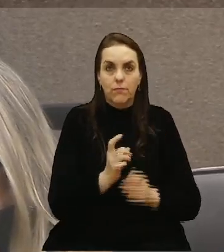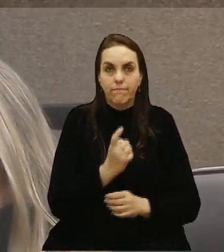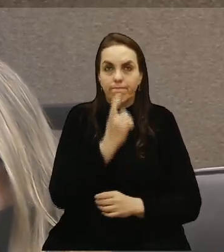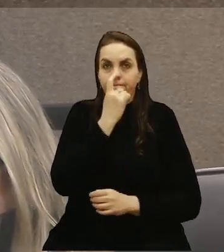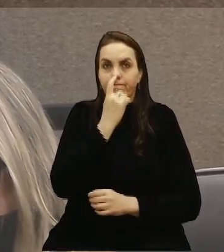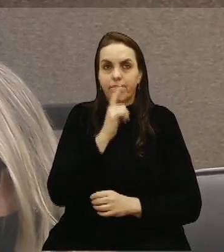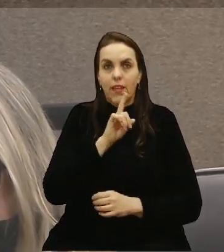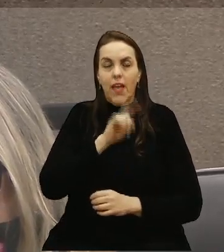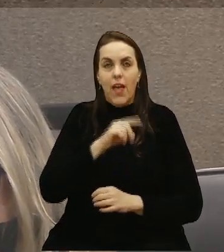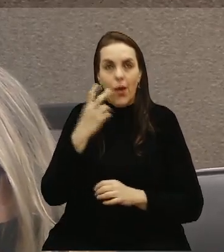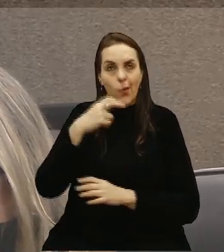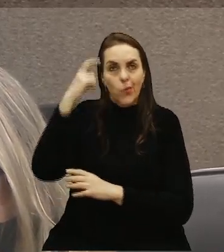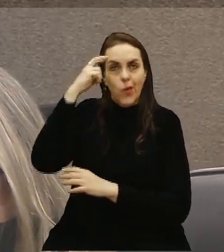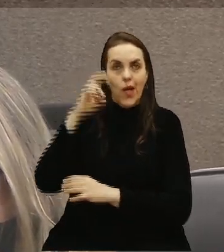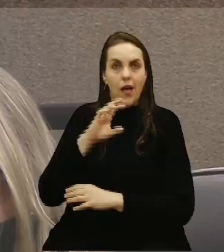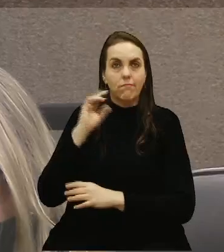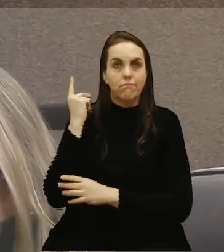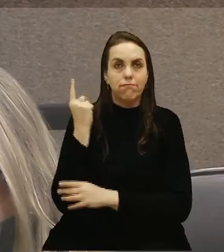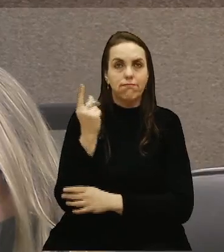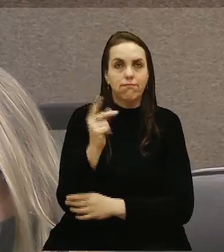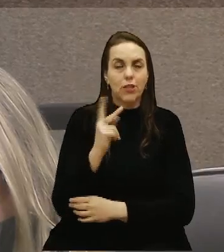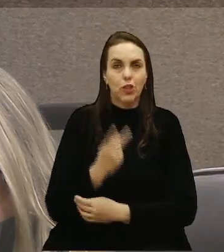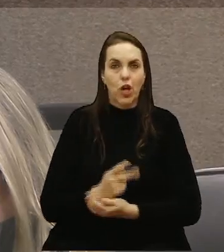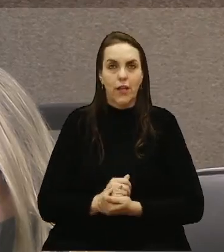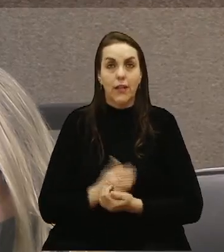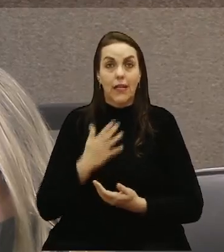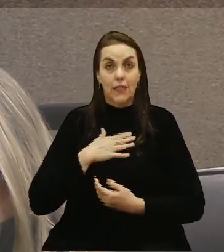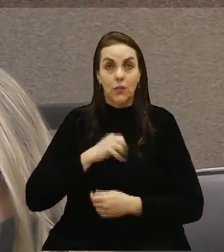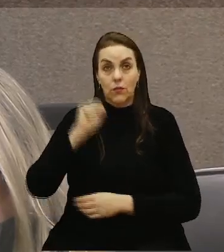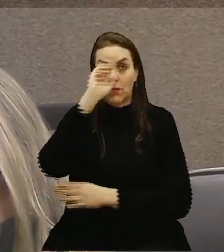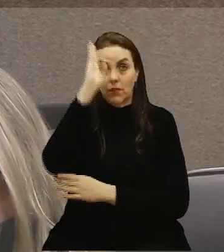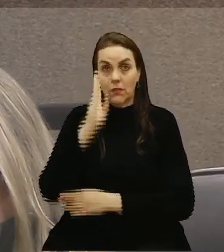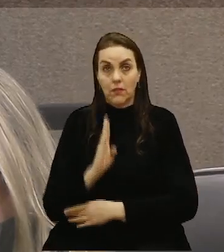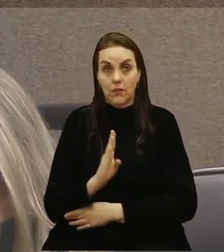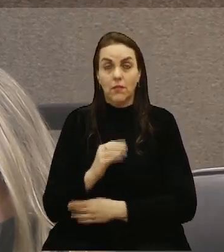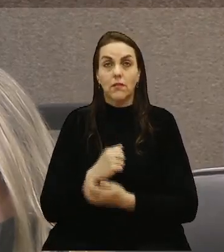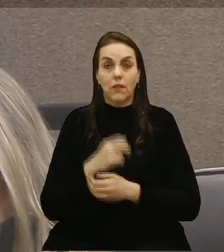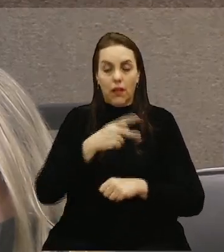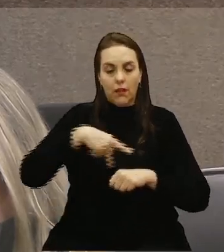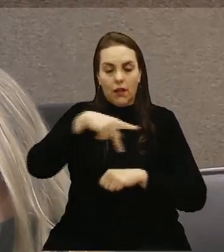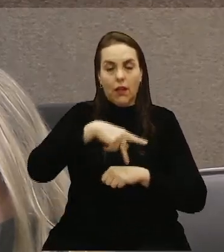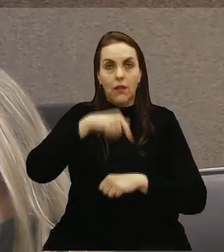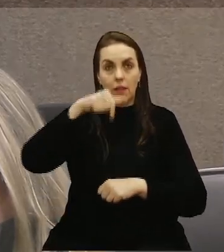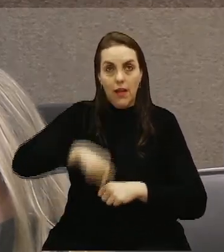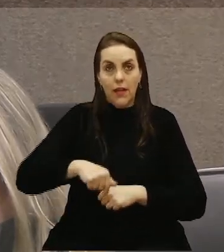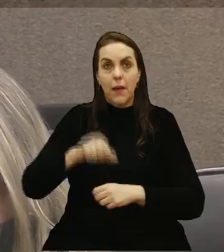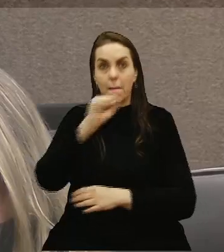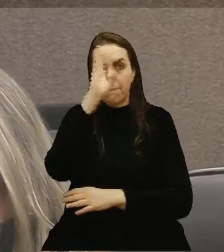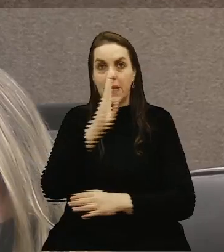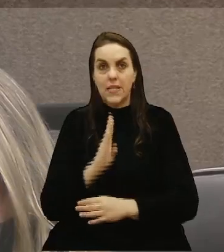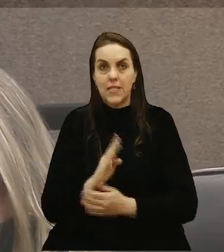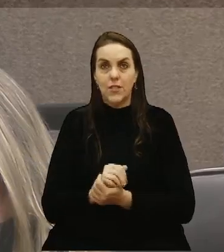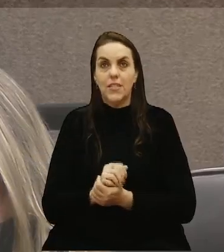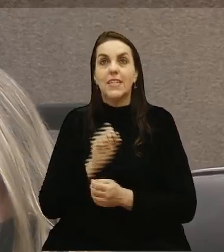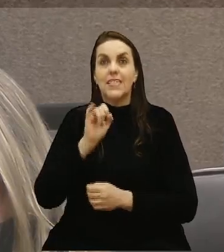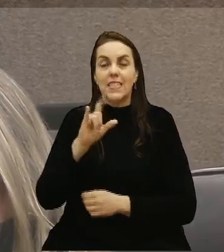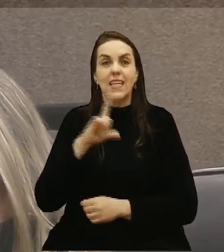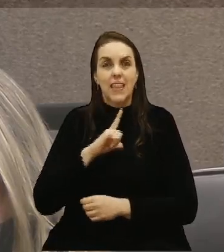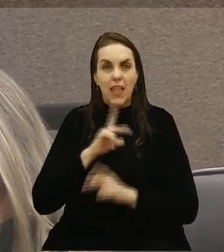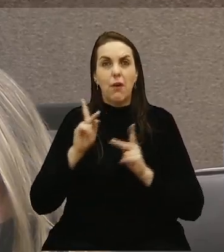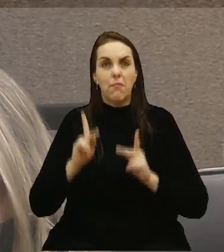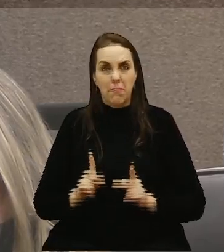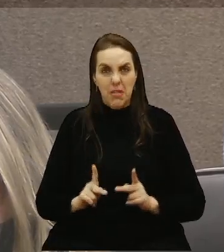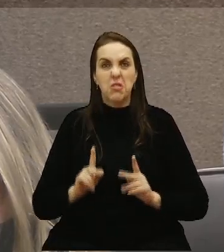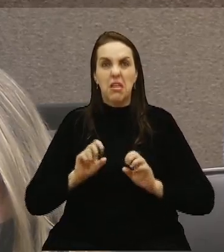culturais, valores e história. Eu sou brasileiro, a minha pátria é o Brasil. Aliás, se tem gente que defendeu o